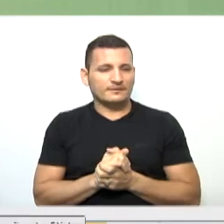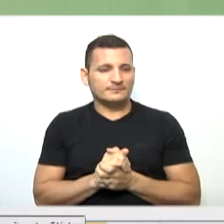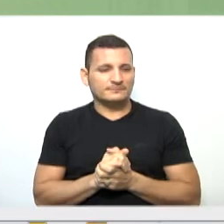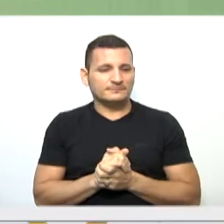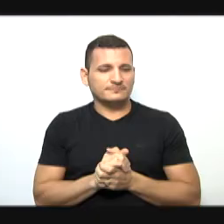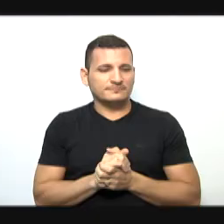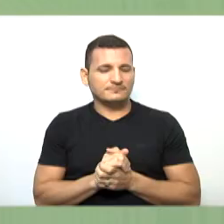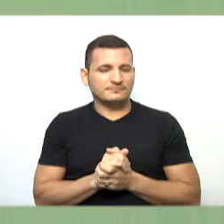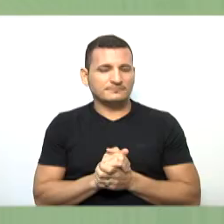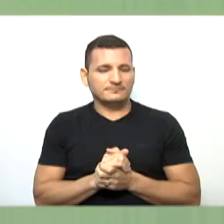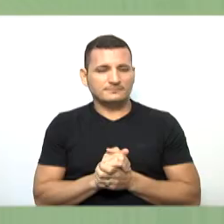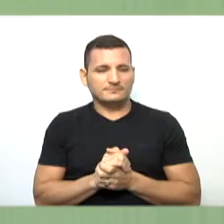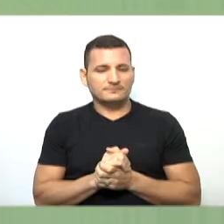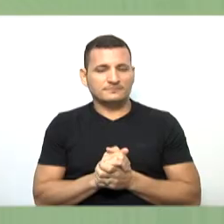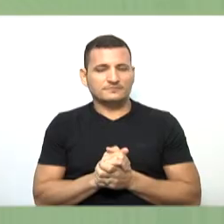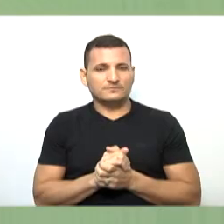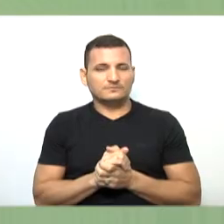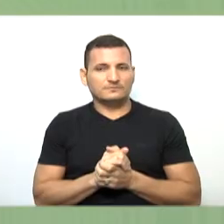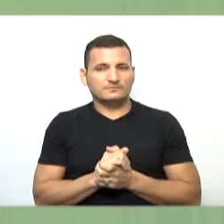de sala.